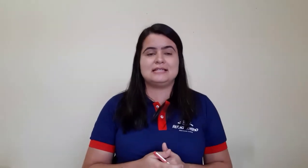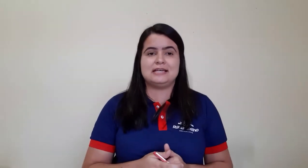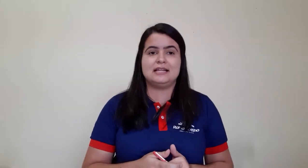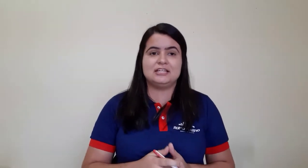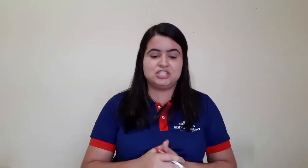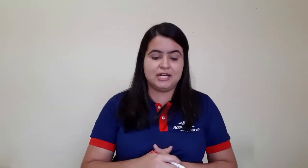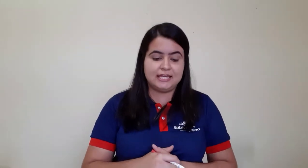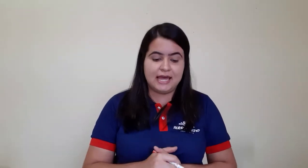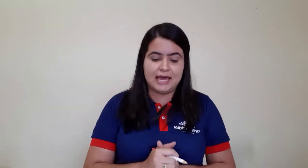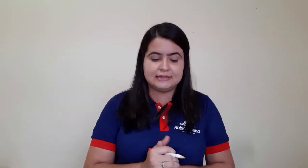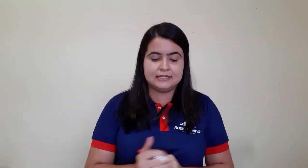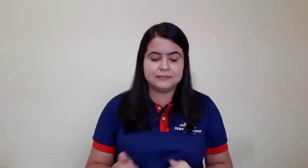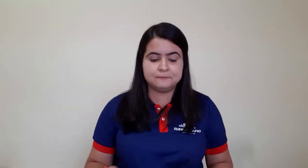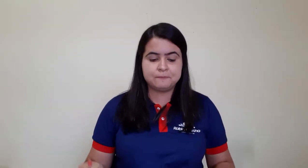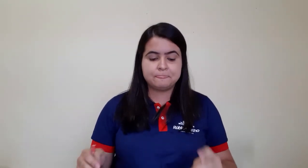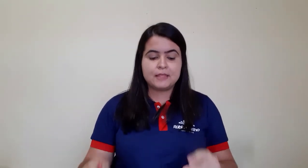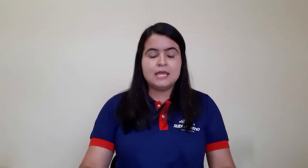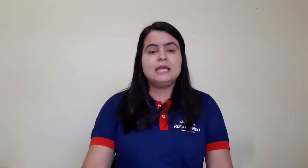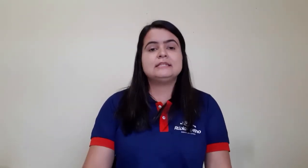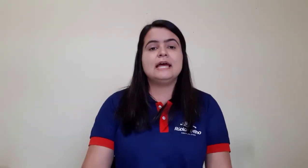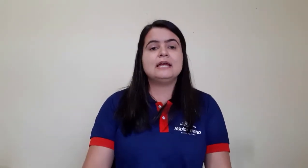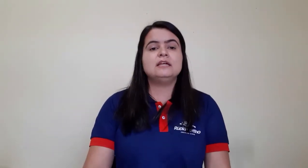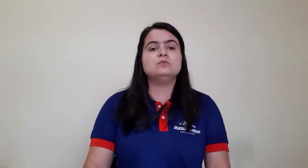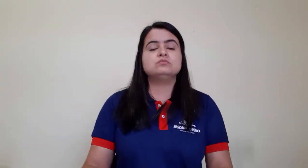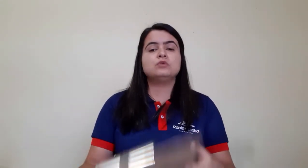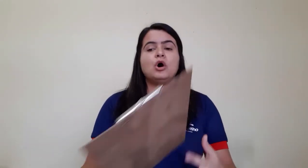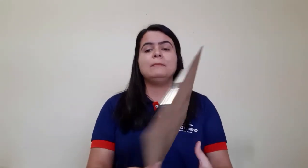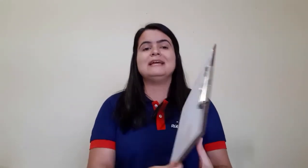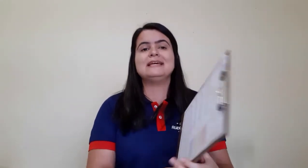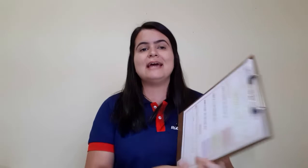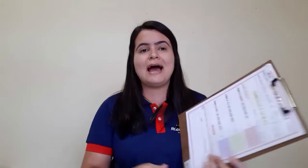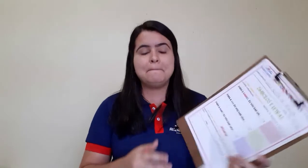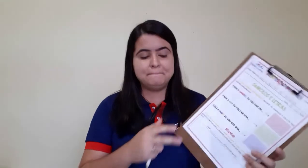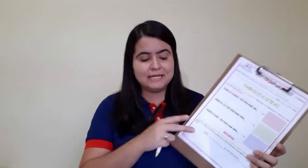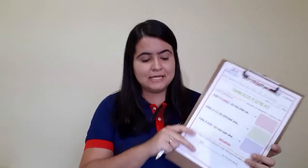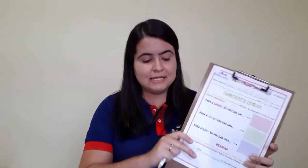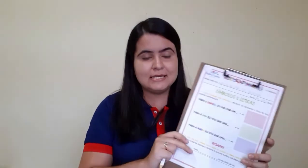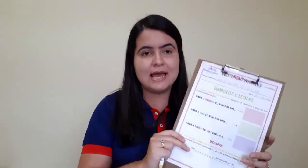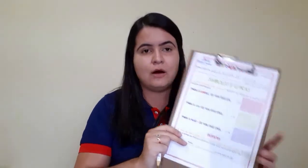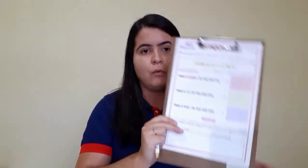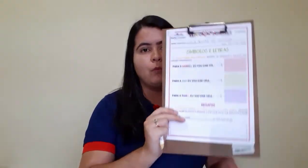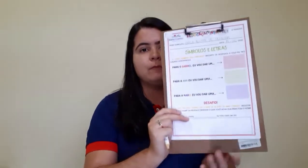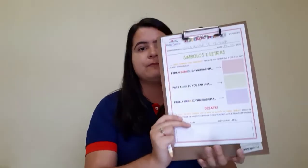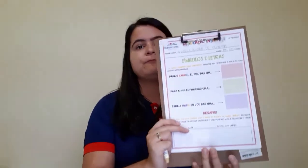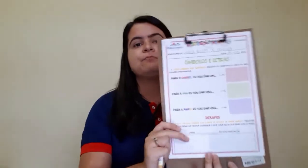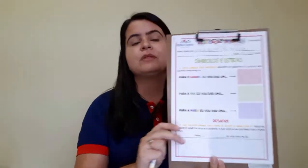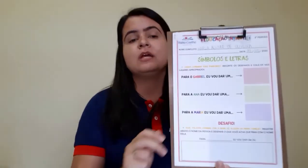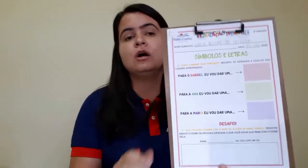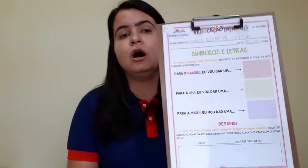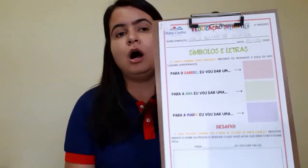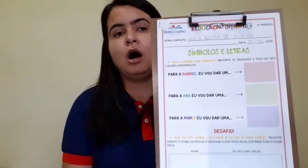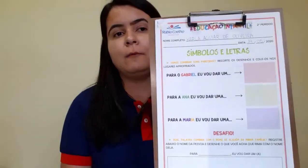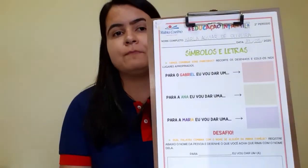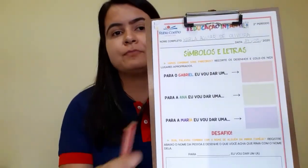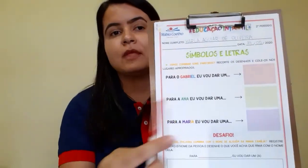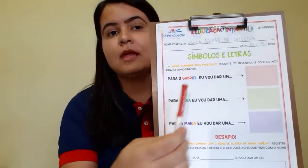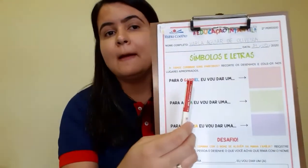sala, da sala da tia Kathleen. E tem aí um nome Gabriel.